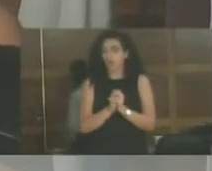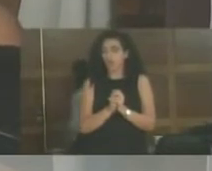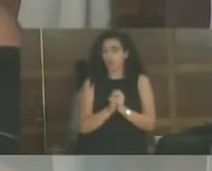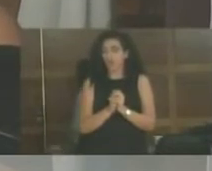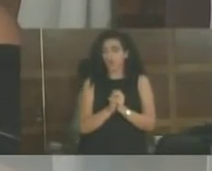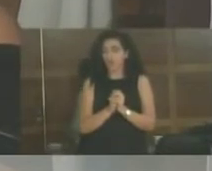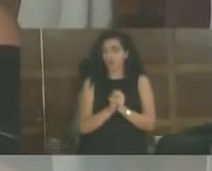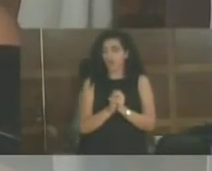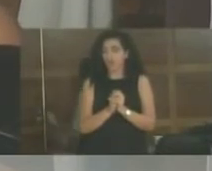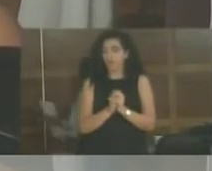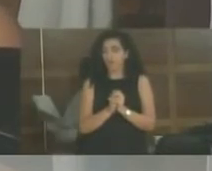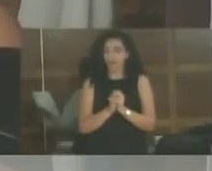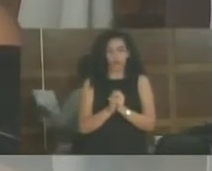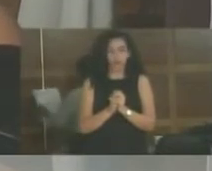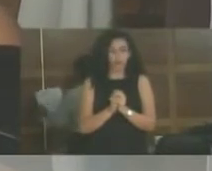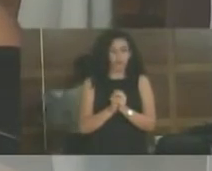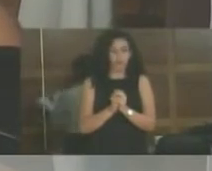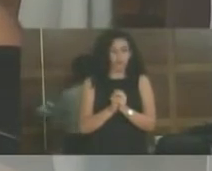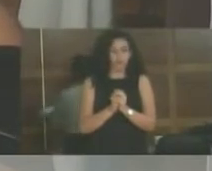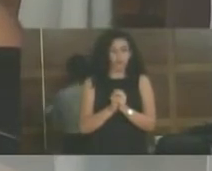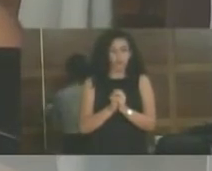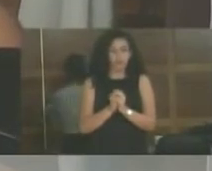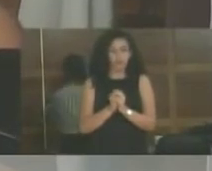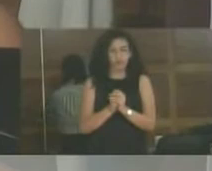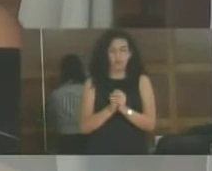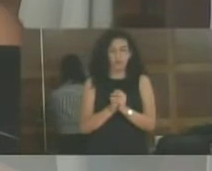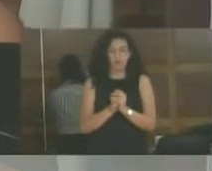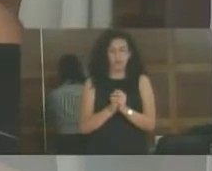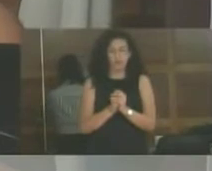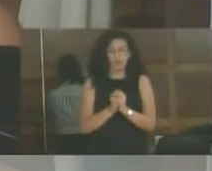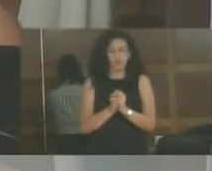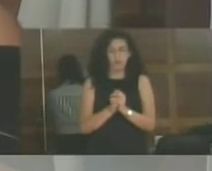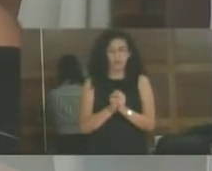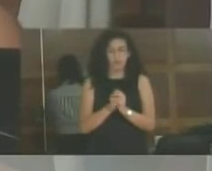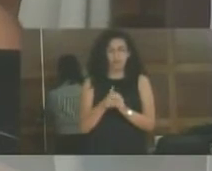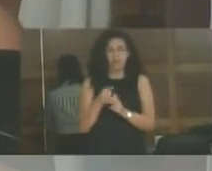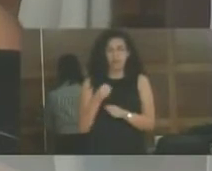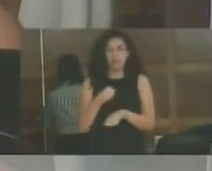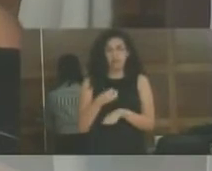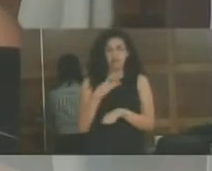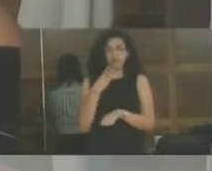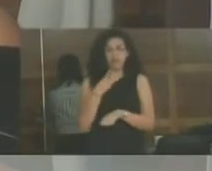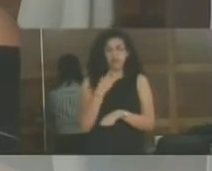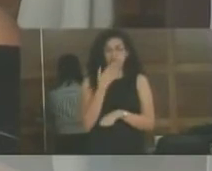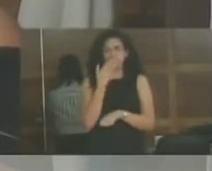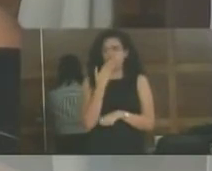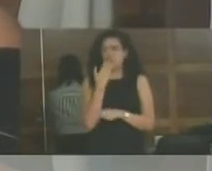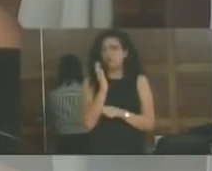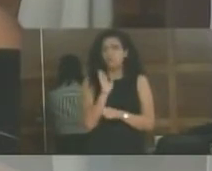obra que foi feita ali na prefeitura, então a gente está tendo que refazer algumas coisas, né? Sapinhatuba 3 também, que era um pedido nosso